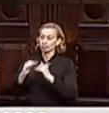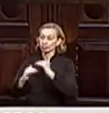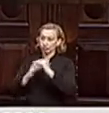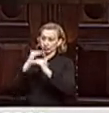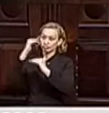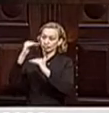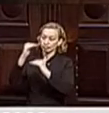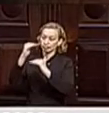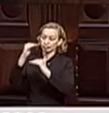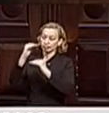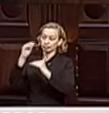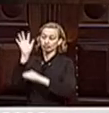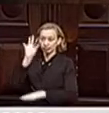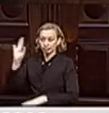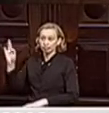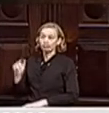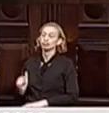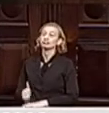tem sido